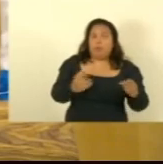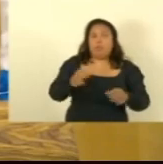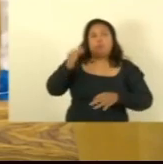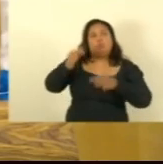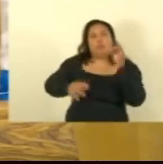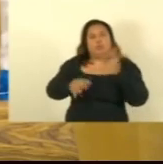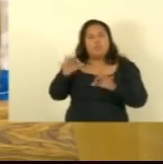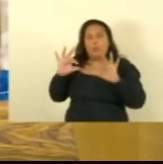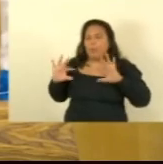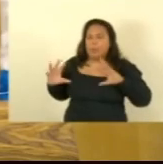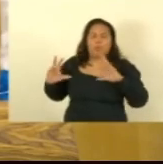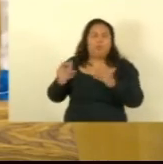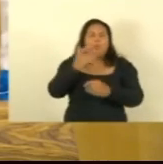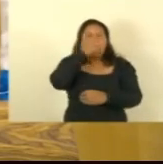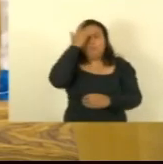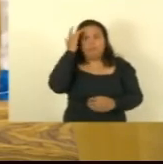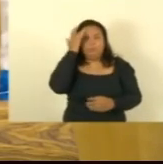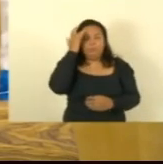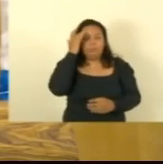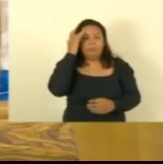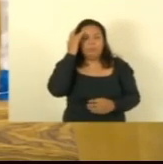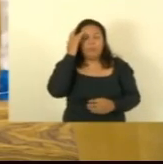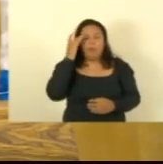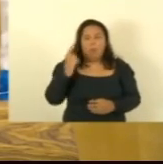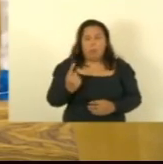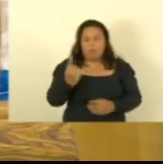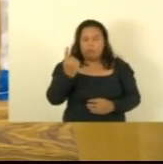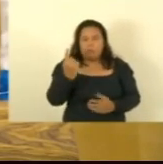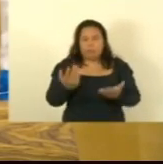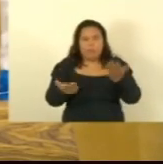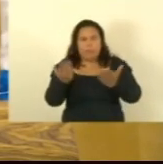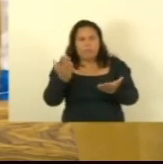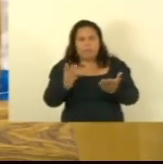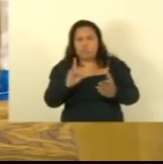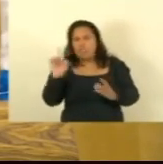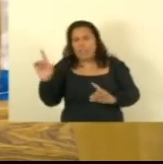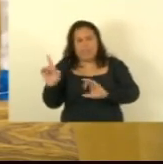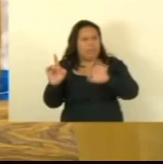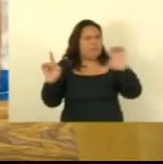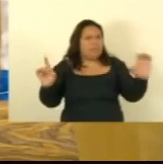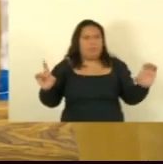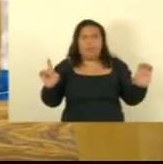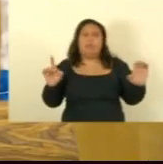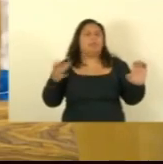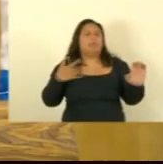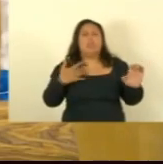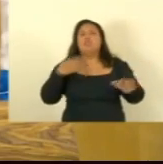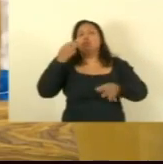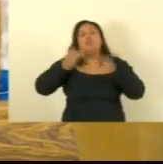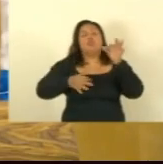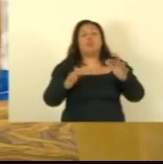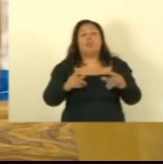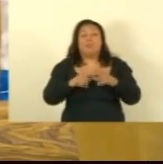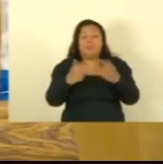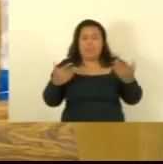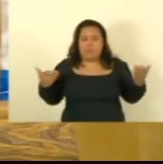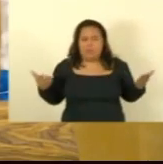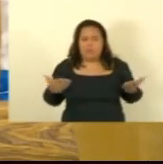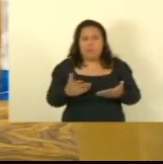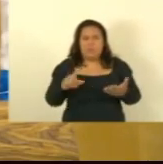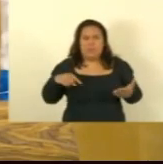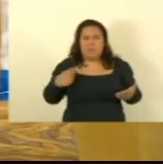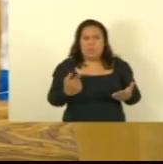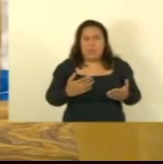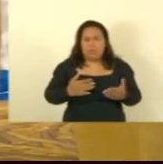é justa para todos. Um peso e duas medidas, tanto para a direita quanto para a esquerda, mas hoje o que a gente vê é que